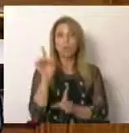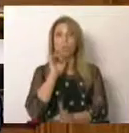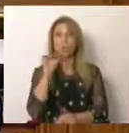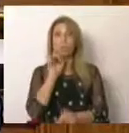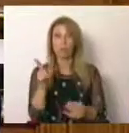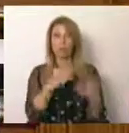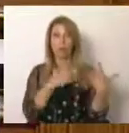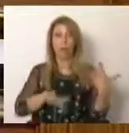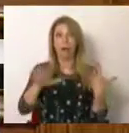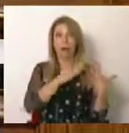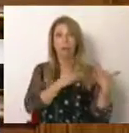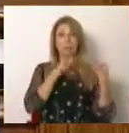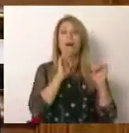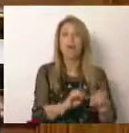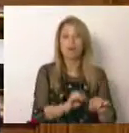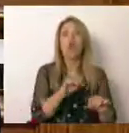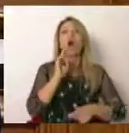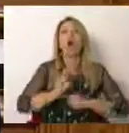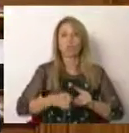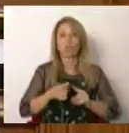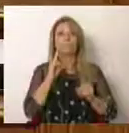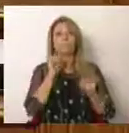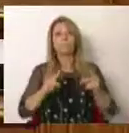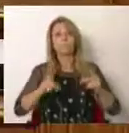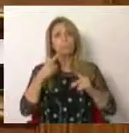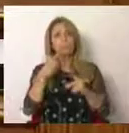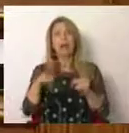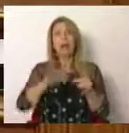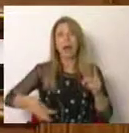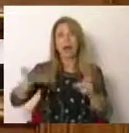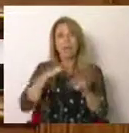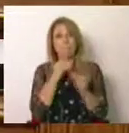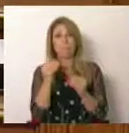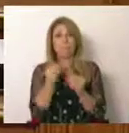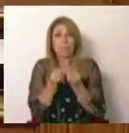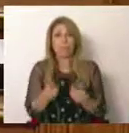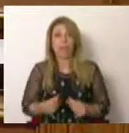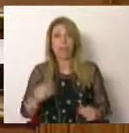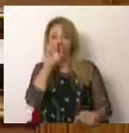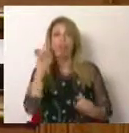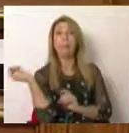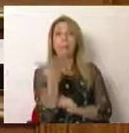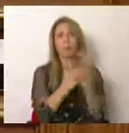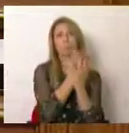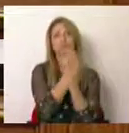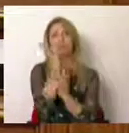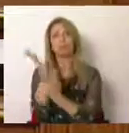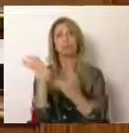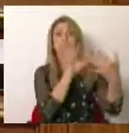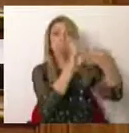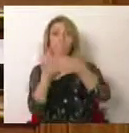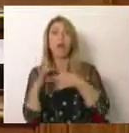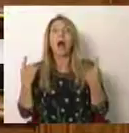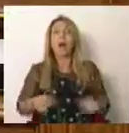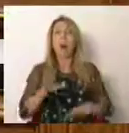é a transversalidade das matérias ambientais. E muitas vezes, já em relação à questão da pesquisa de petróleo no Algarve,